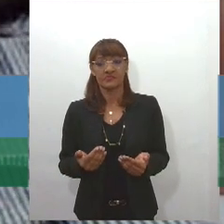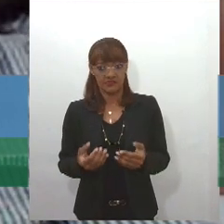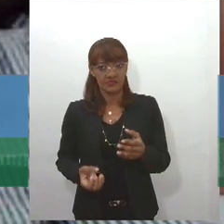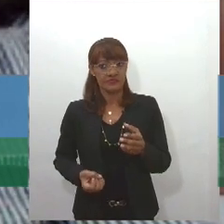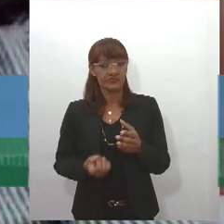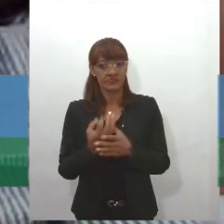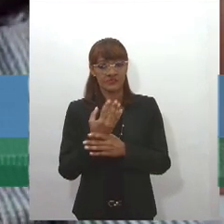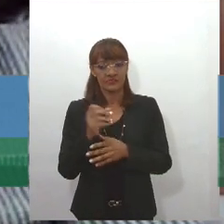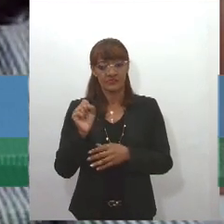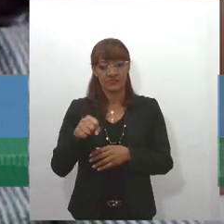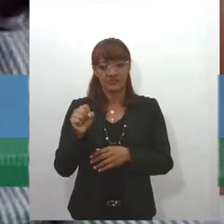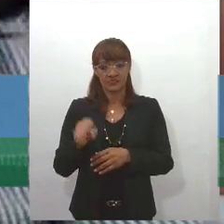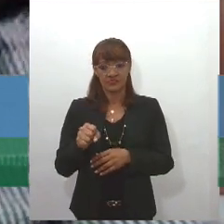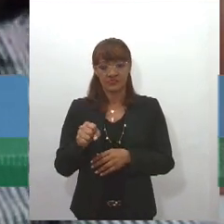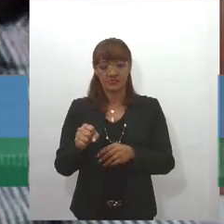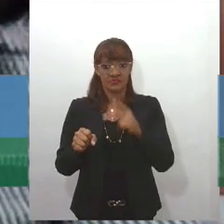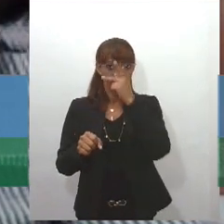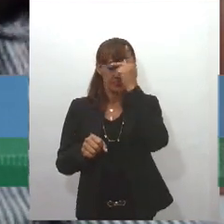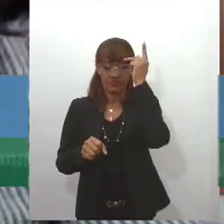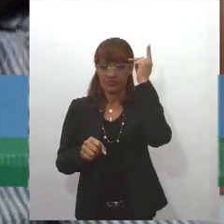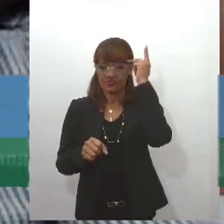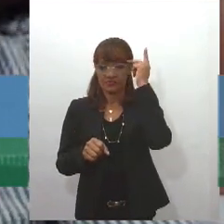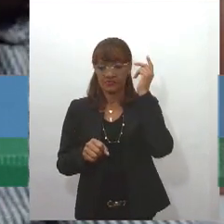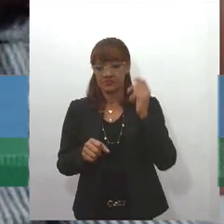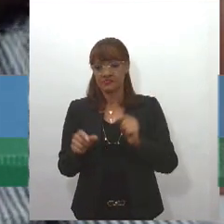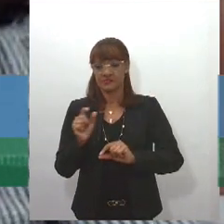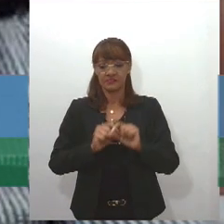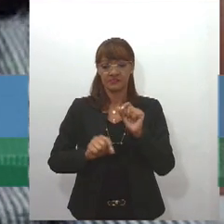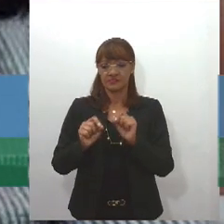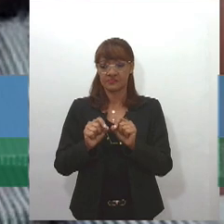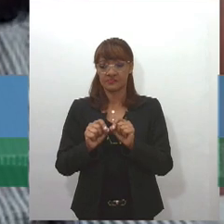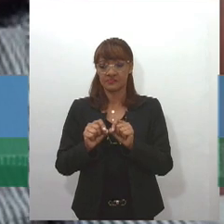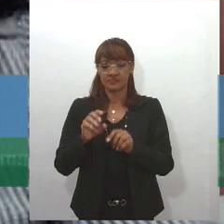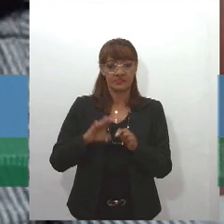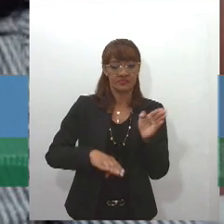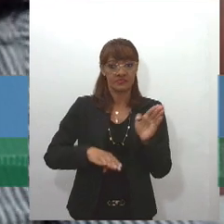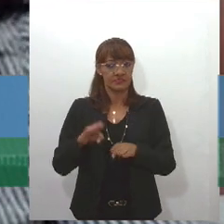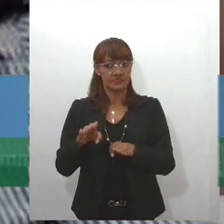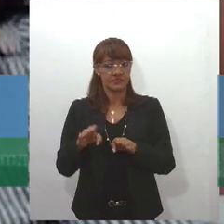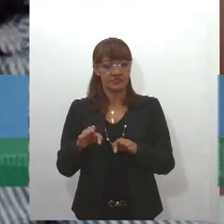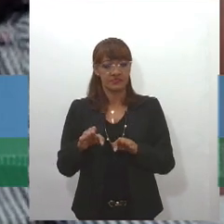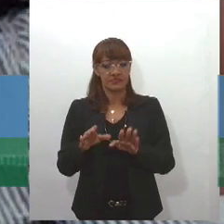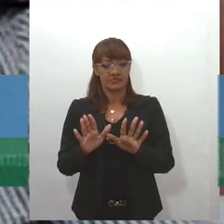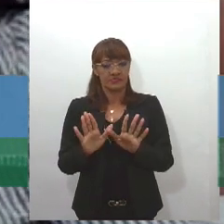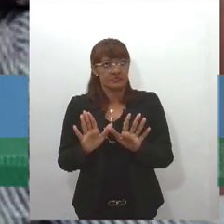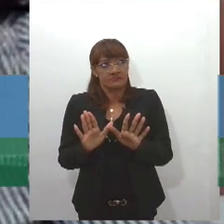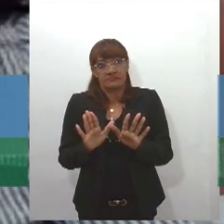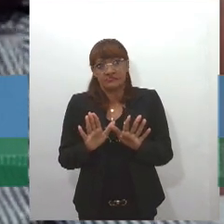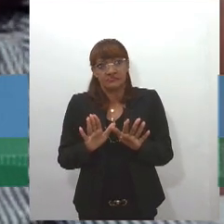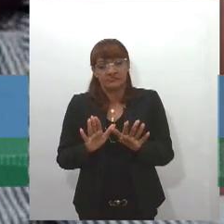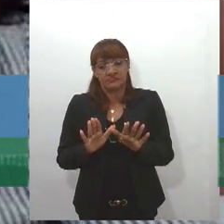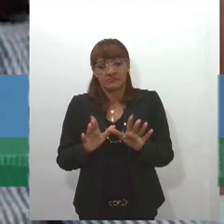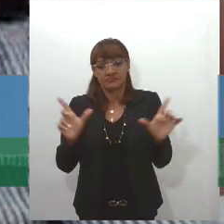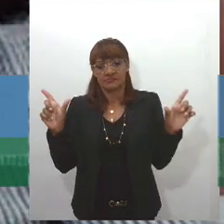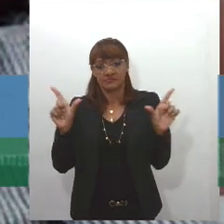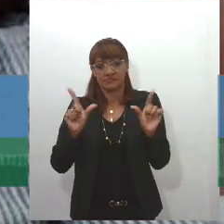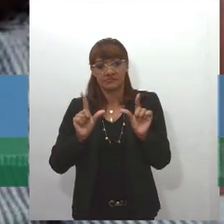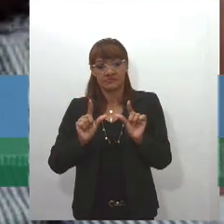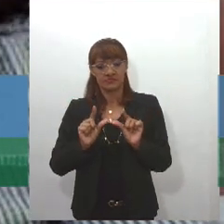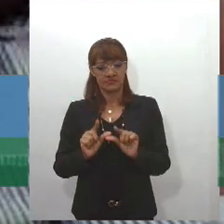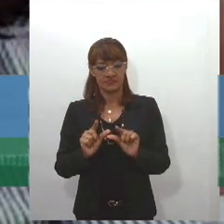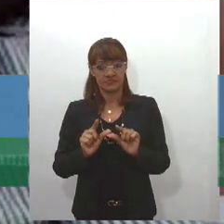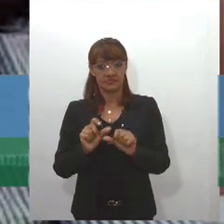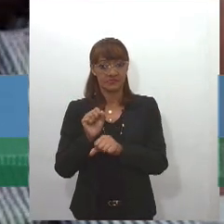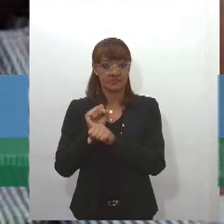consumidor final eh às vezes não tão essa redução que tantos esperam